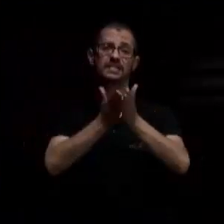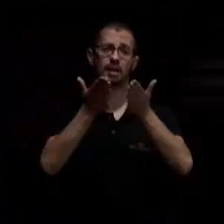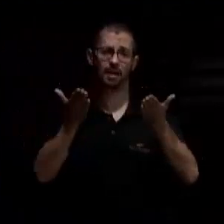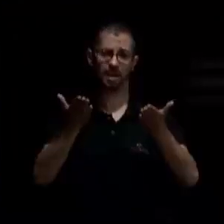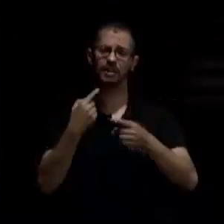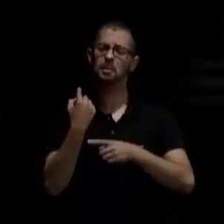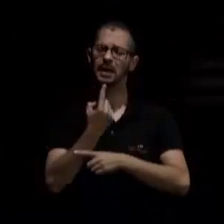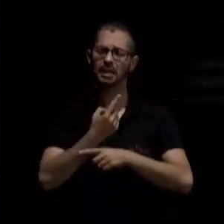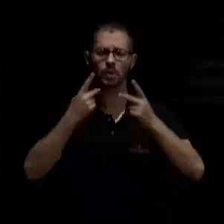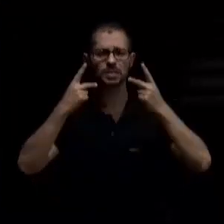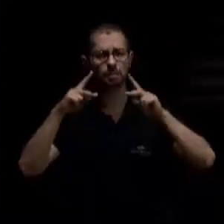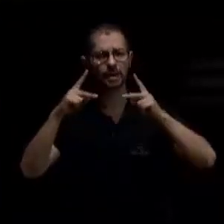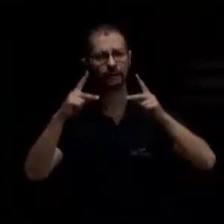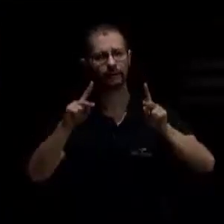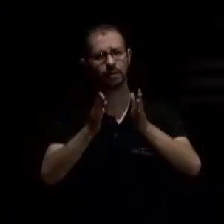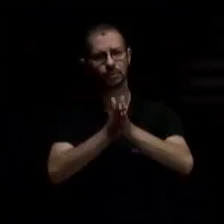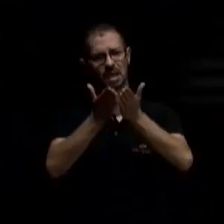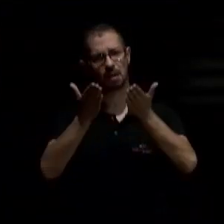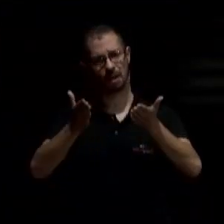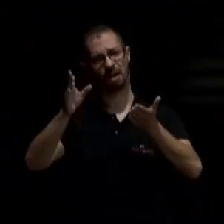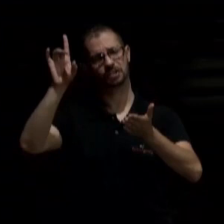nós preguemos a palavra, e esta